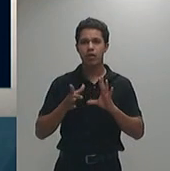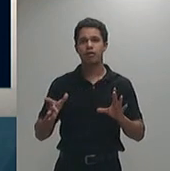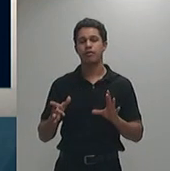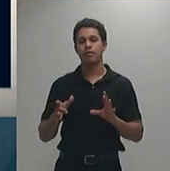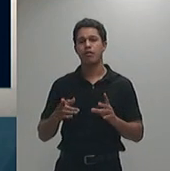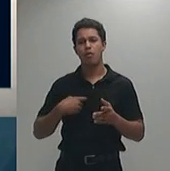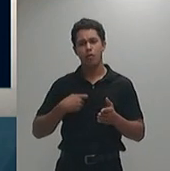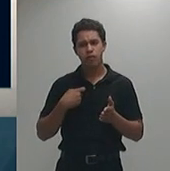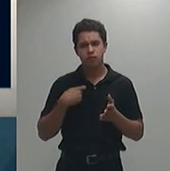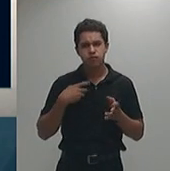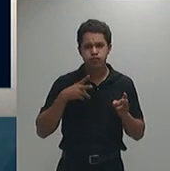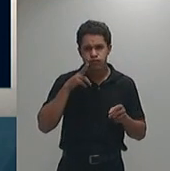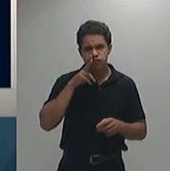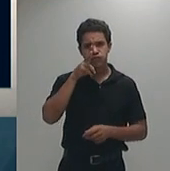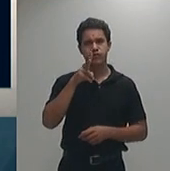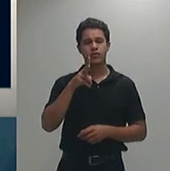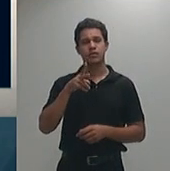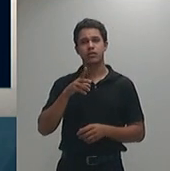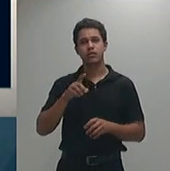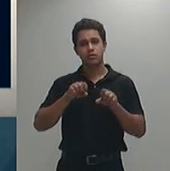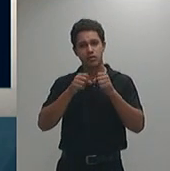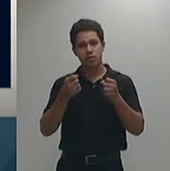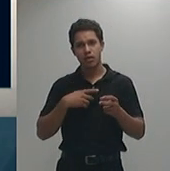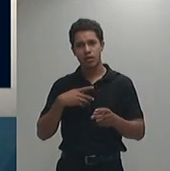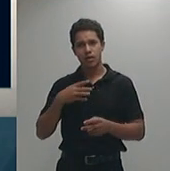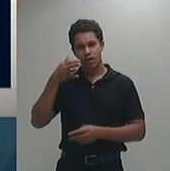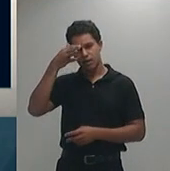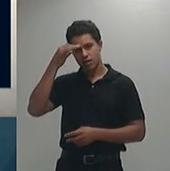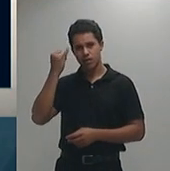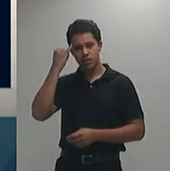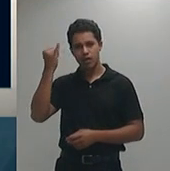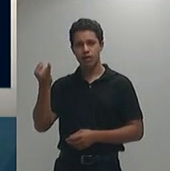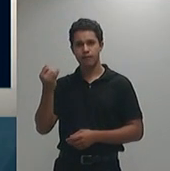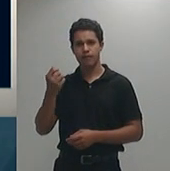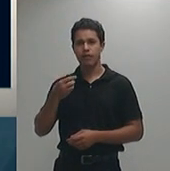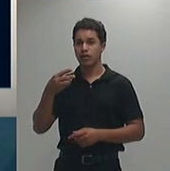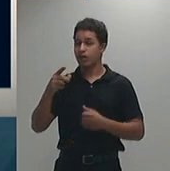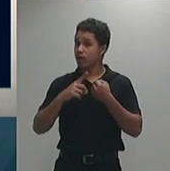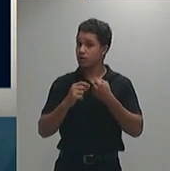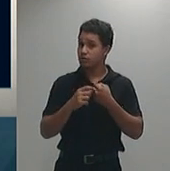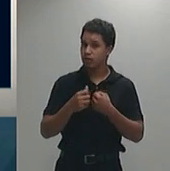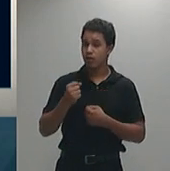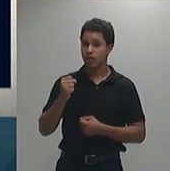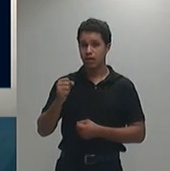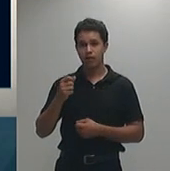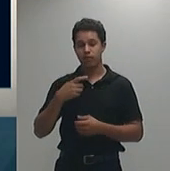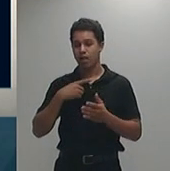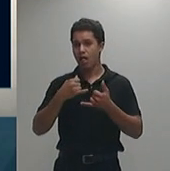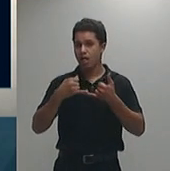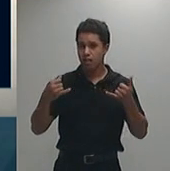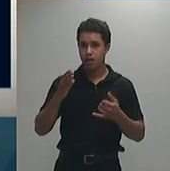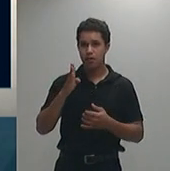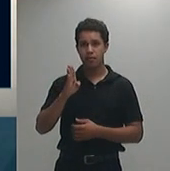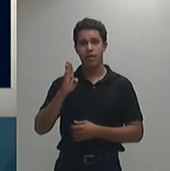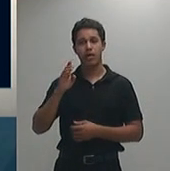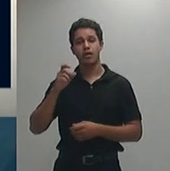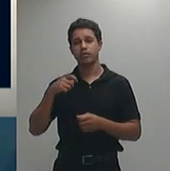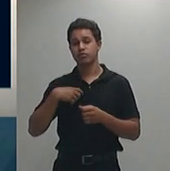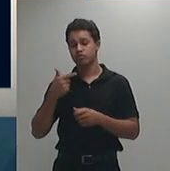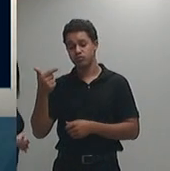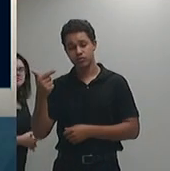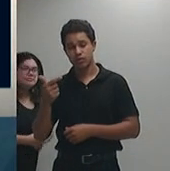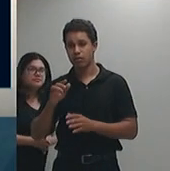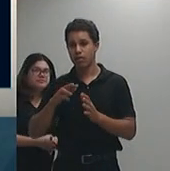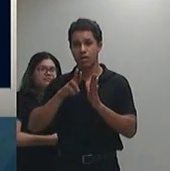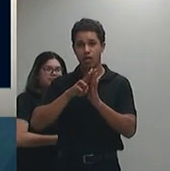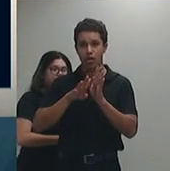e teleológica dos artigos 8º parágrafo 3º alínea B 35-c incisos 2º e